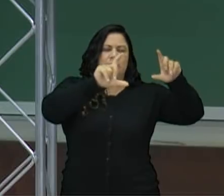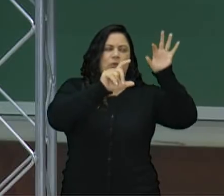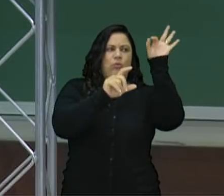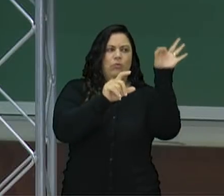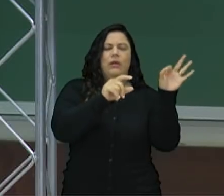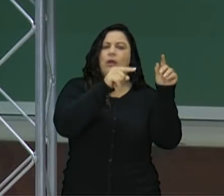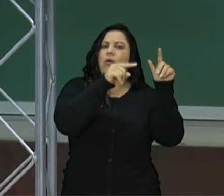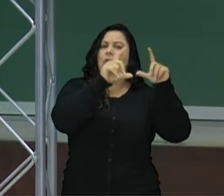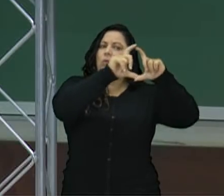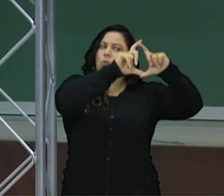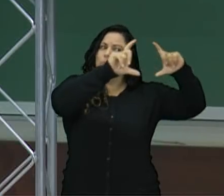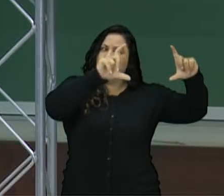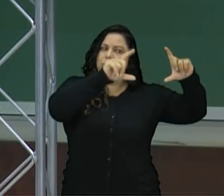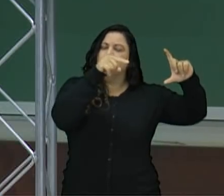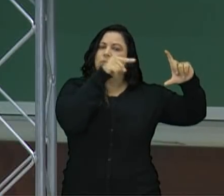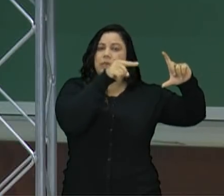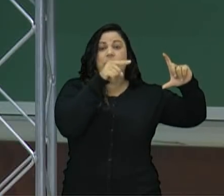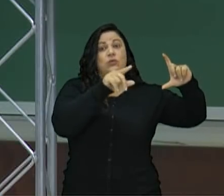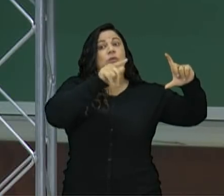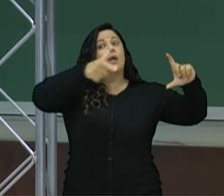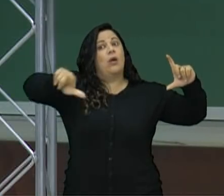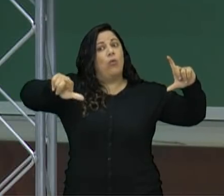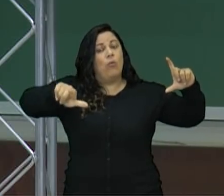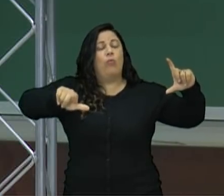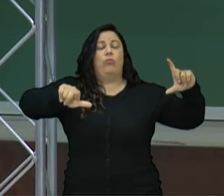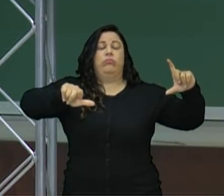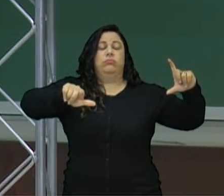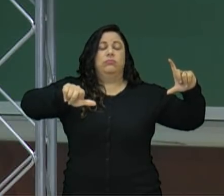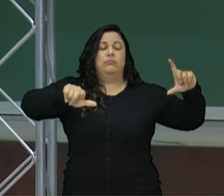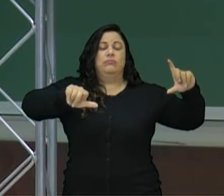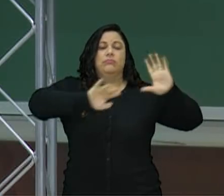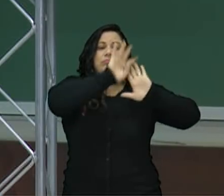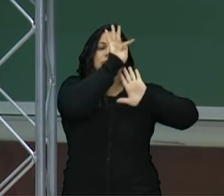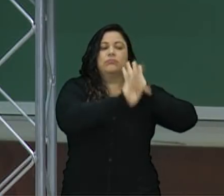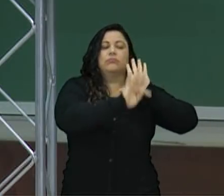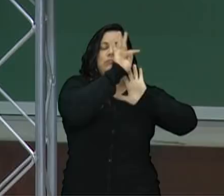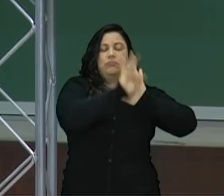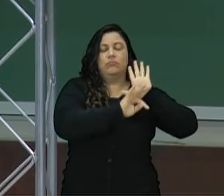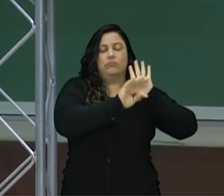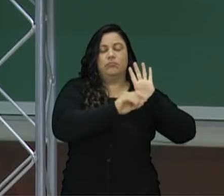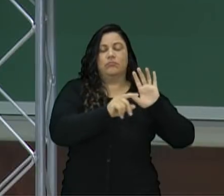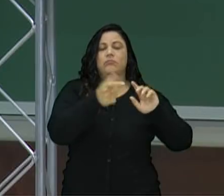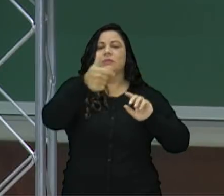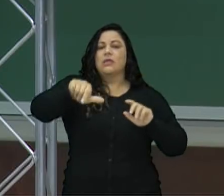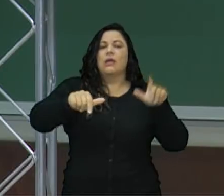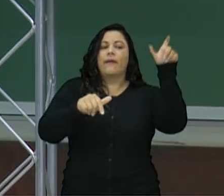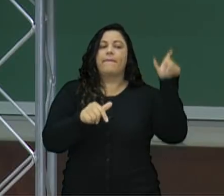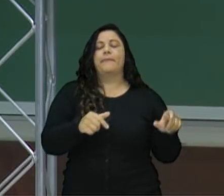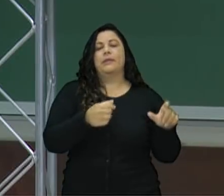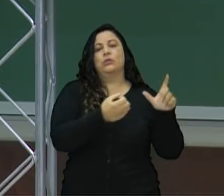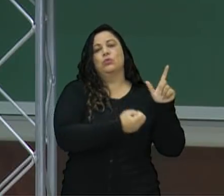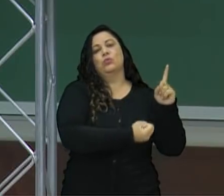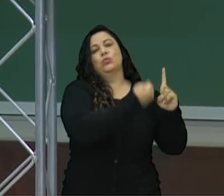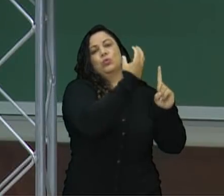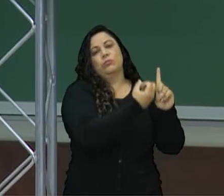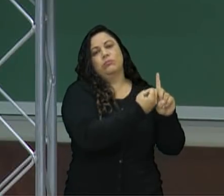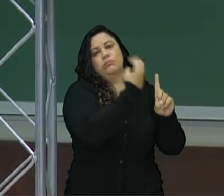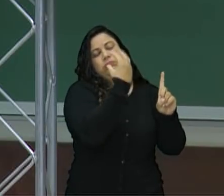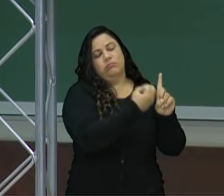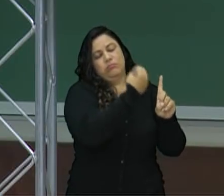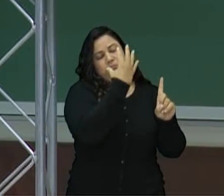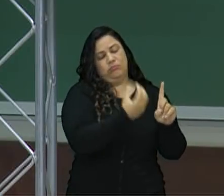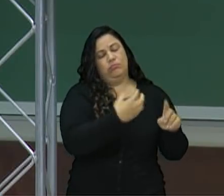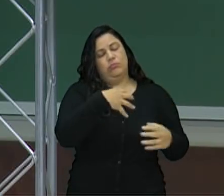que a depoente não é essa modelo que está ali. É uma outra pessoa fazendo ali o seu relato pessoal, do que ela sofreu